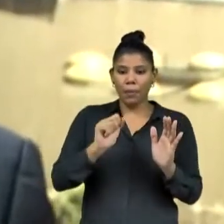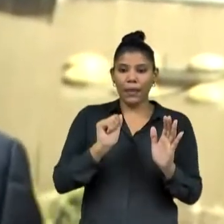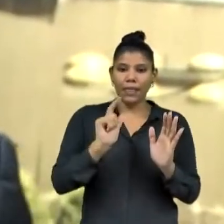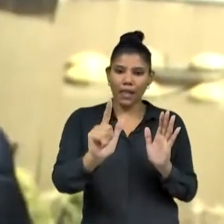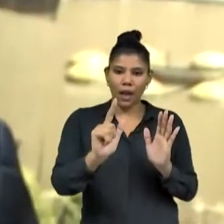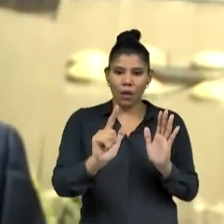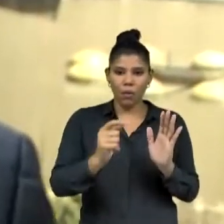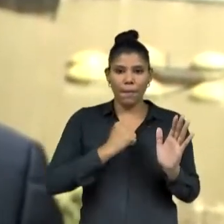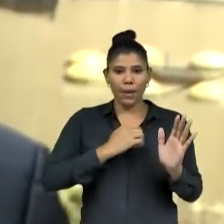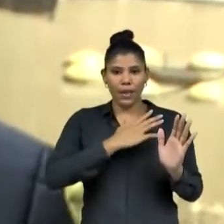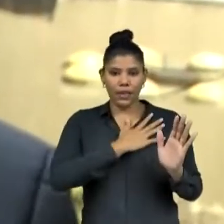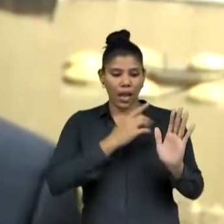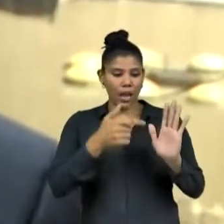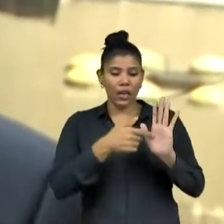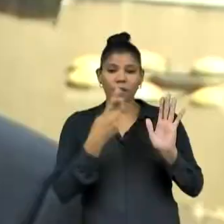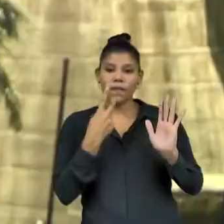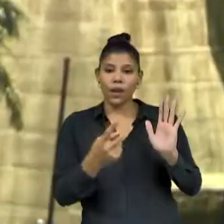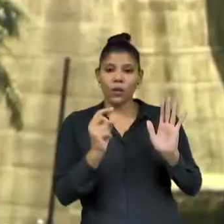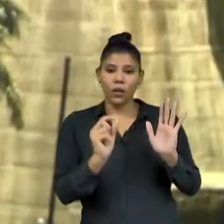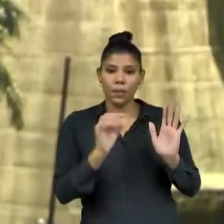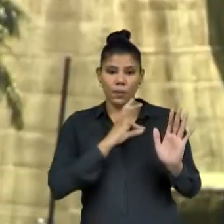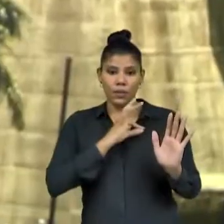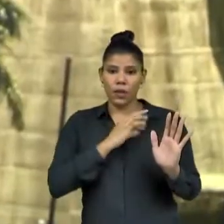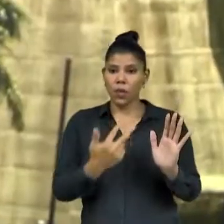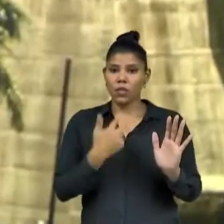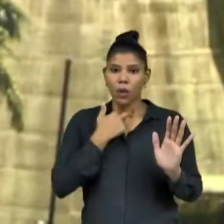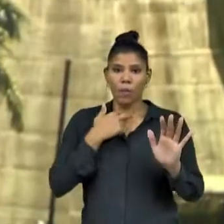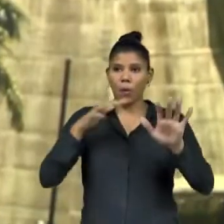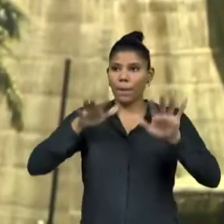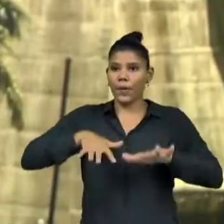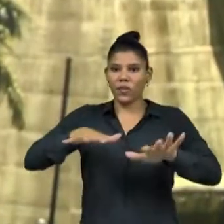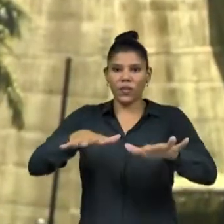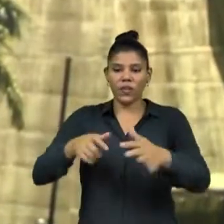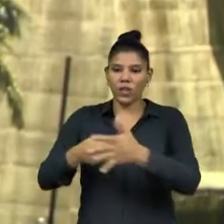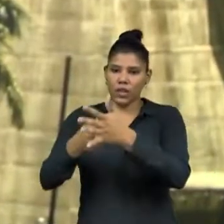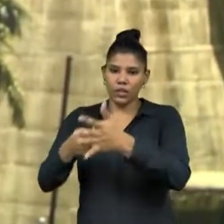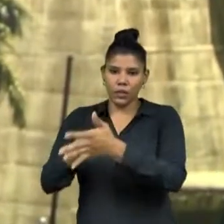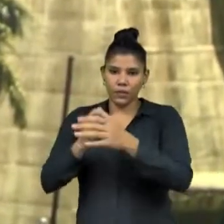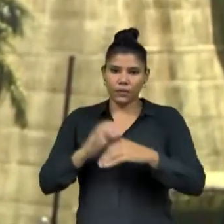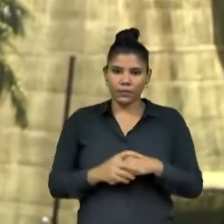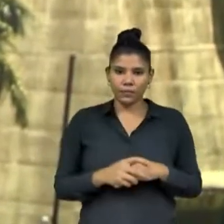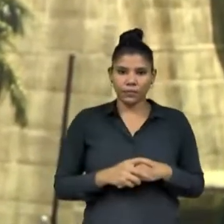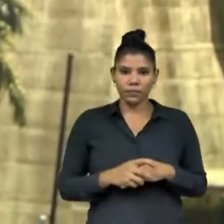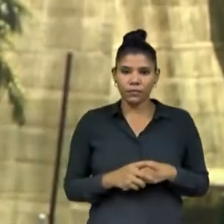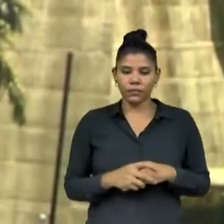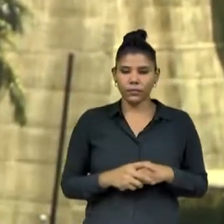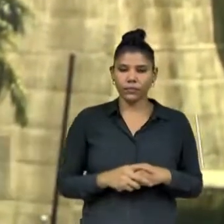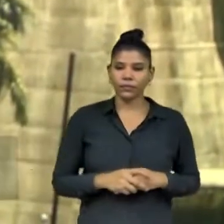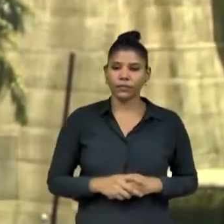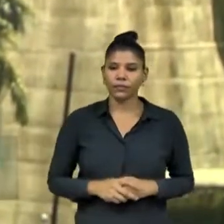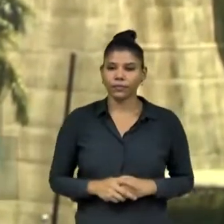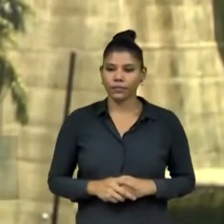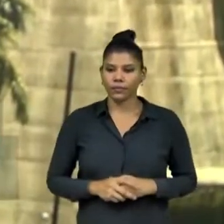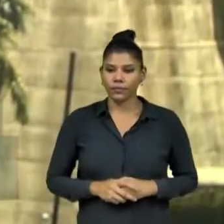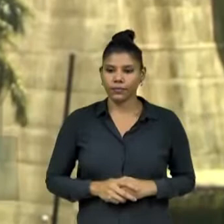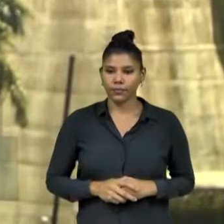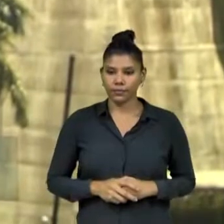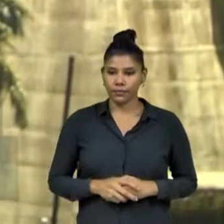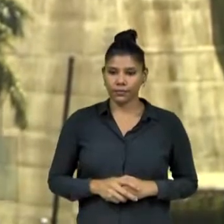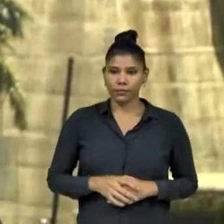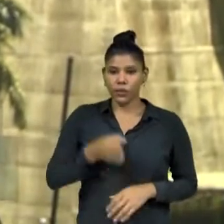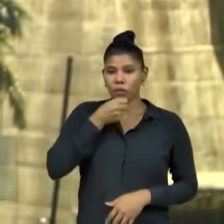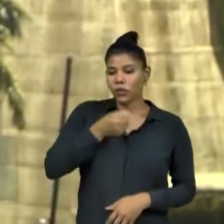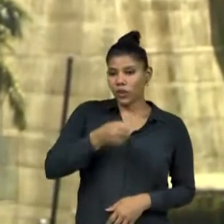de militares em manifestações. Nenhum outro profissional tem as prerrogativas, os jornalistas não